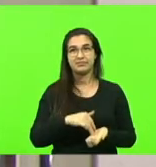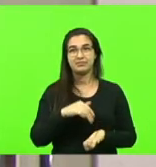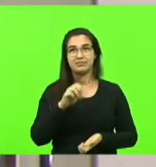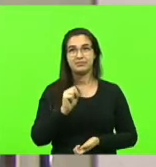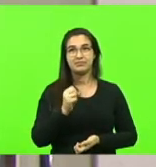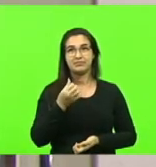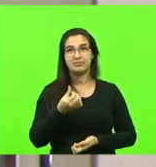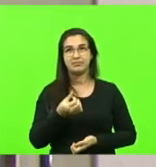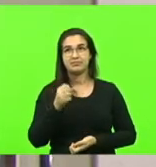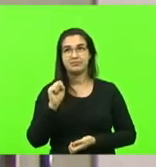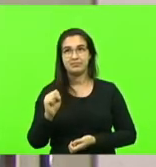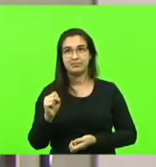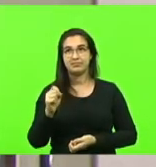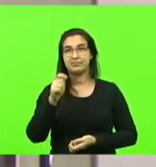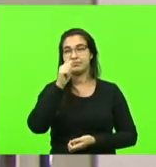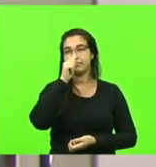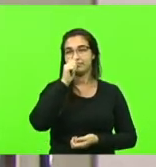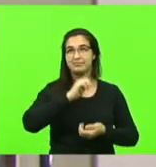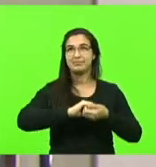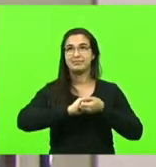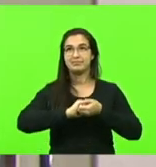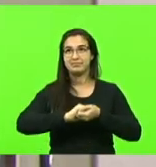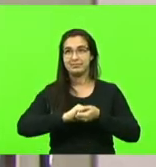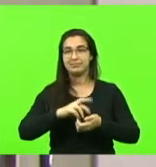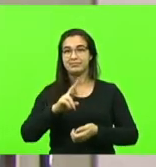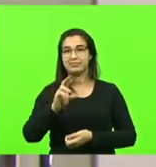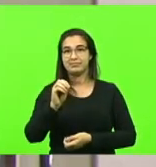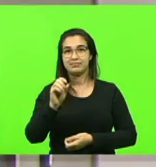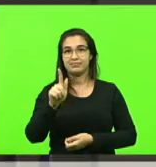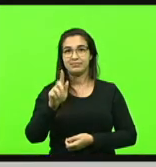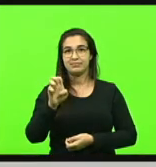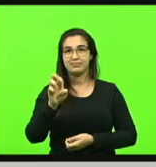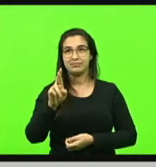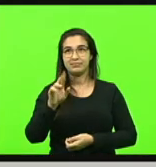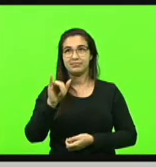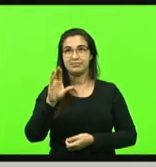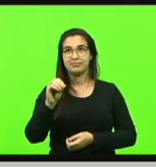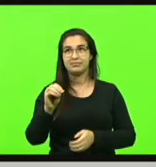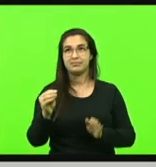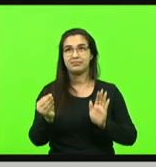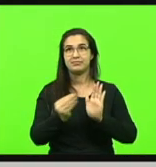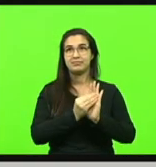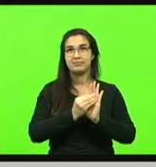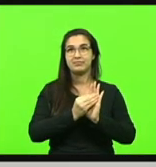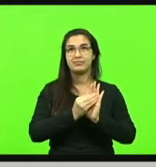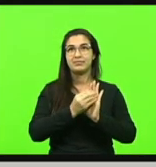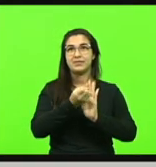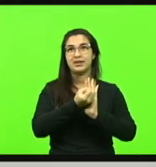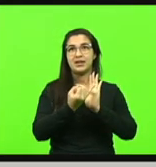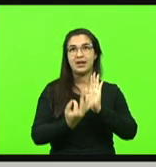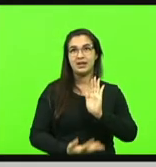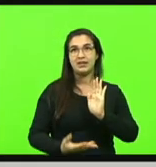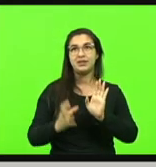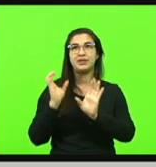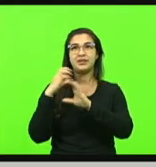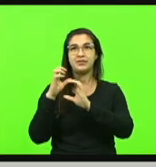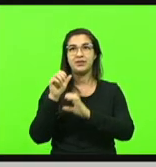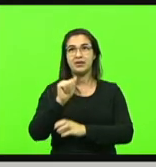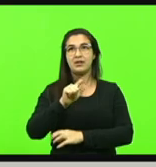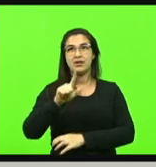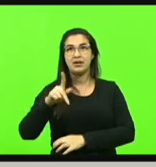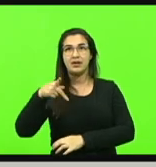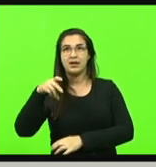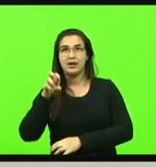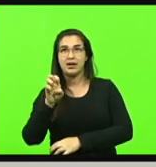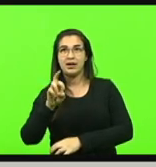868, ator deputado João Amin. Cumprimentando o senhor Rogério Corrêa. Por ter sido incluído na lista índice científico Alper